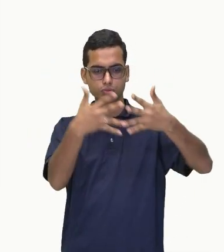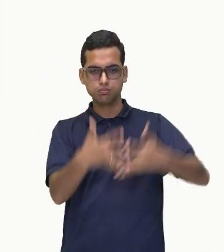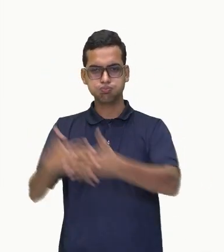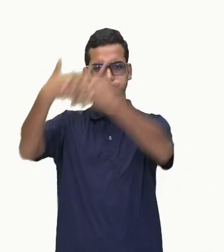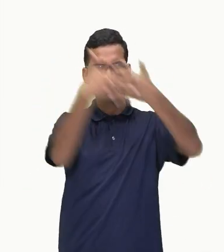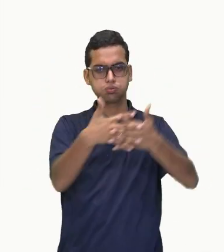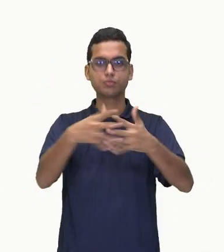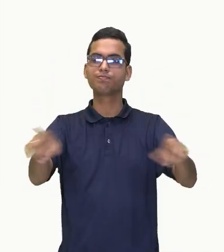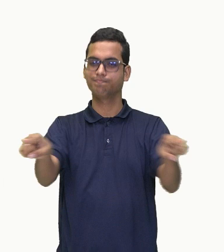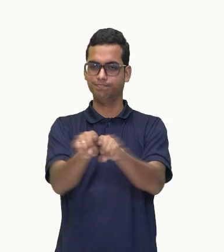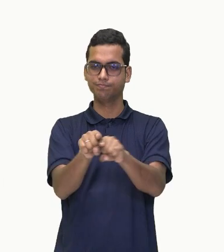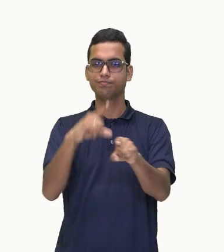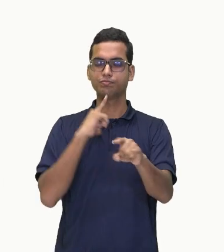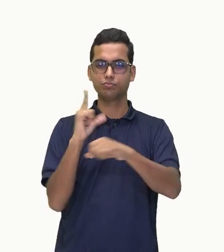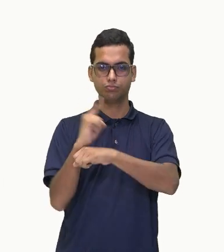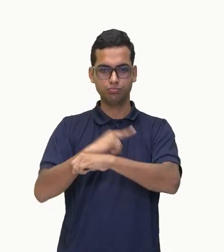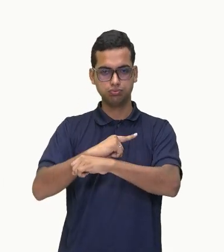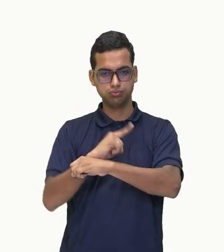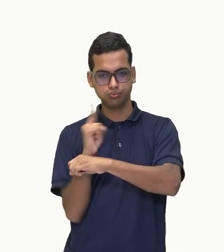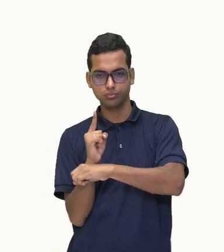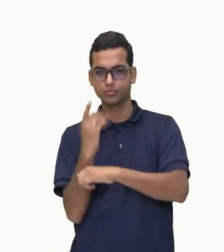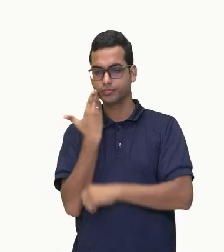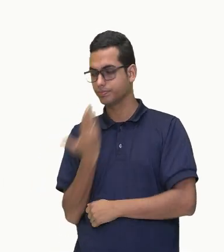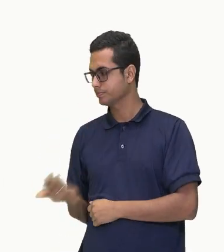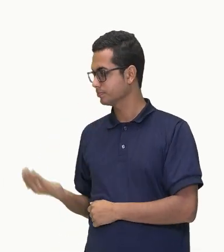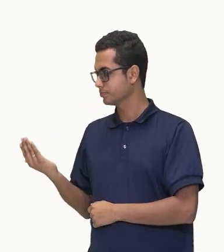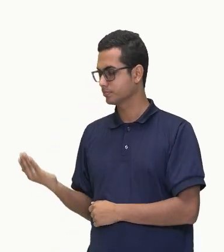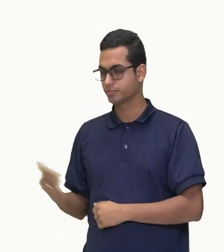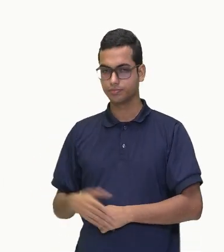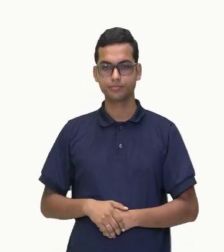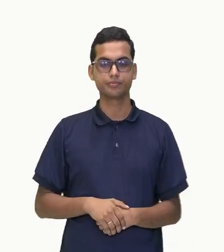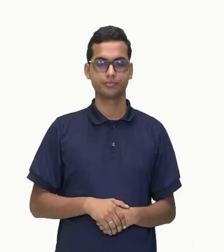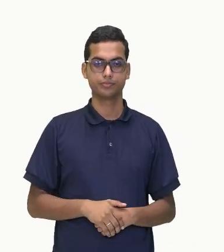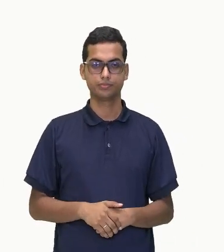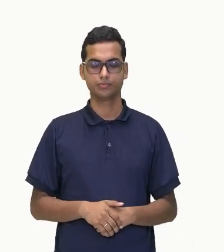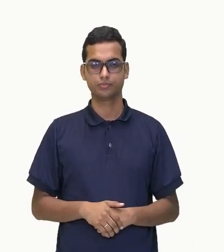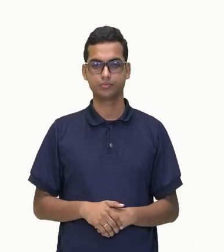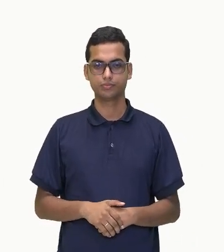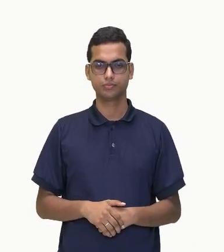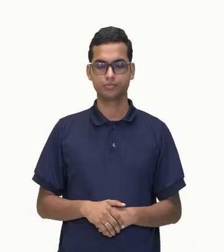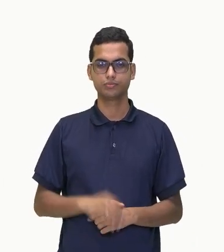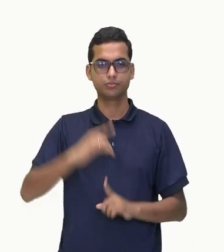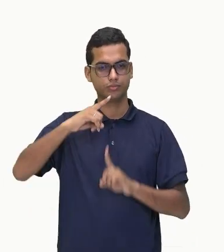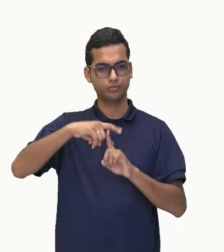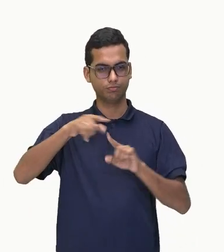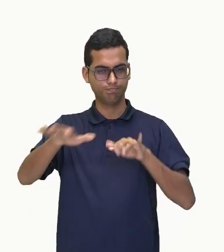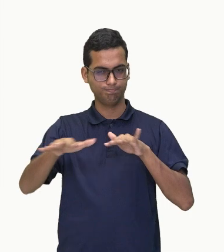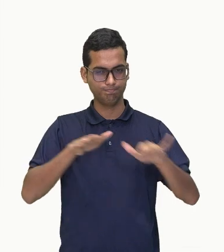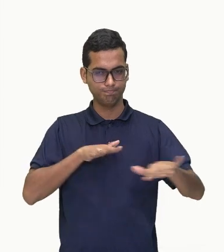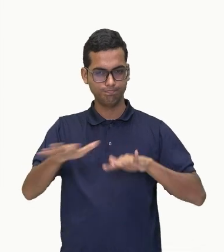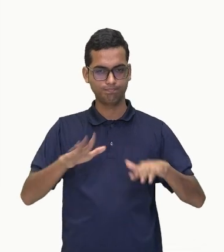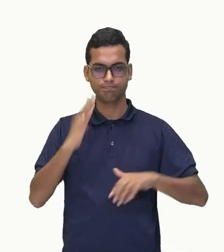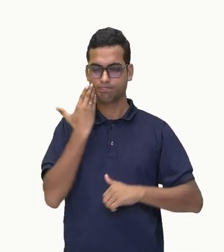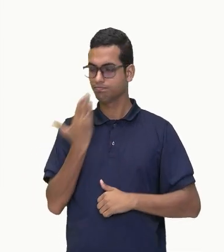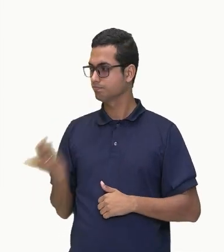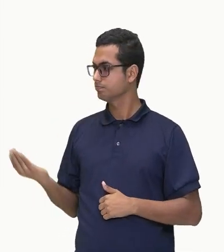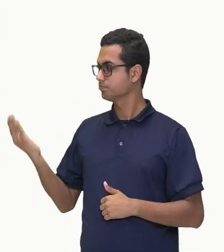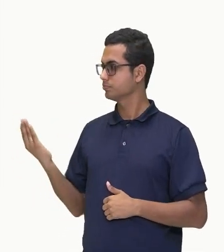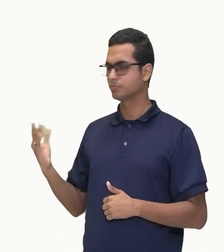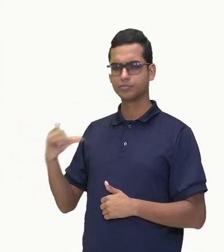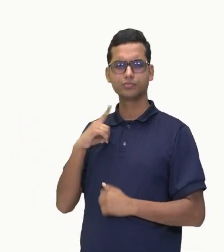tempo. Agora, com base nesse tipo de movimento, eu tenho aí os